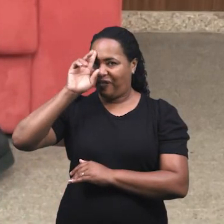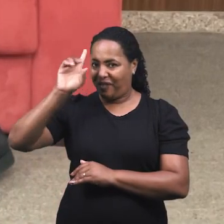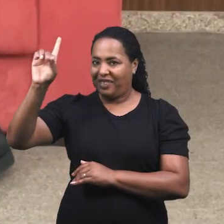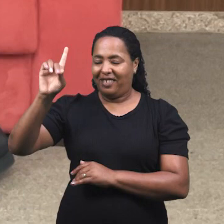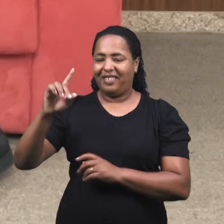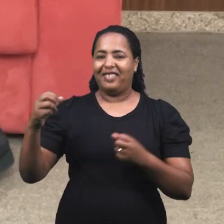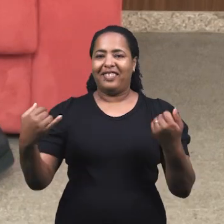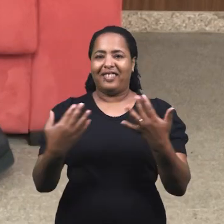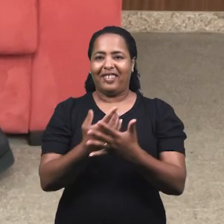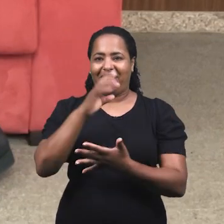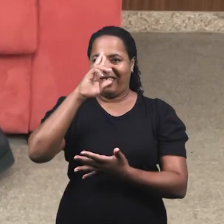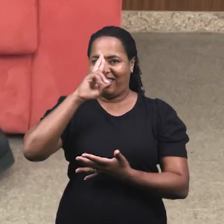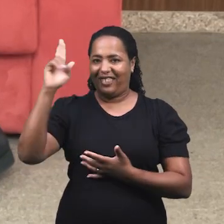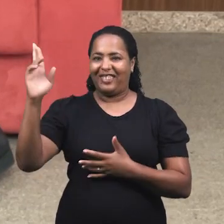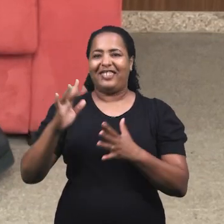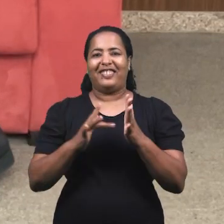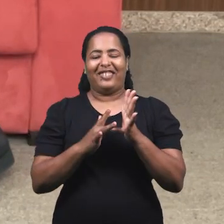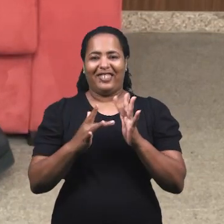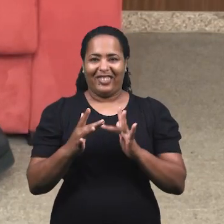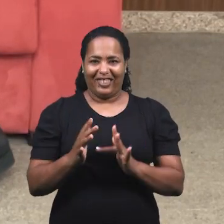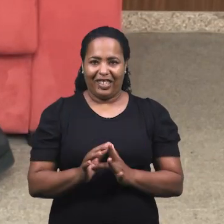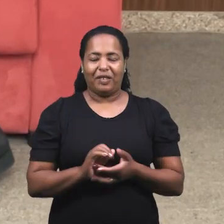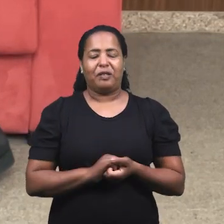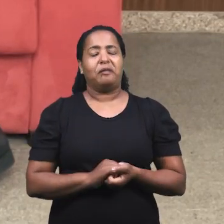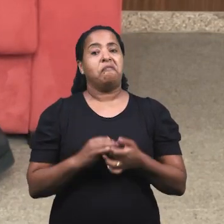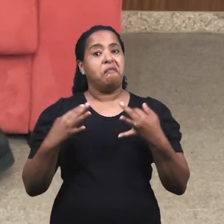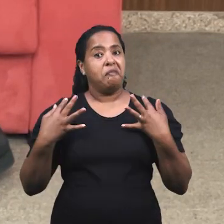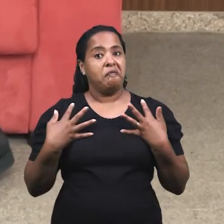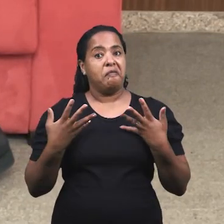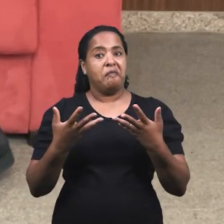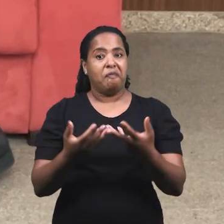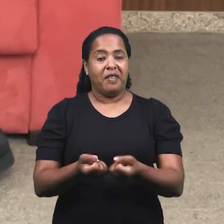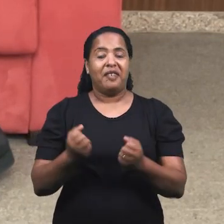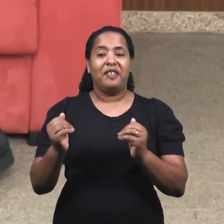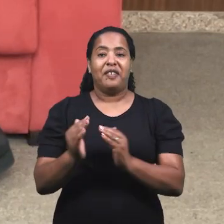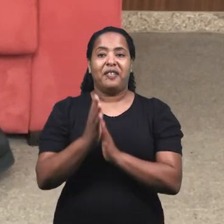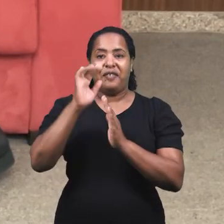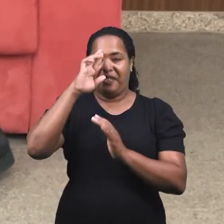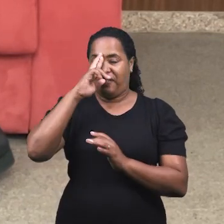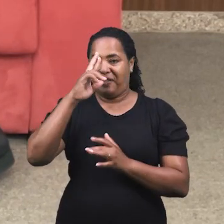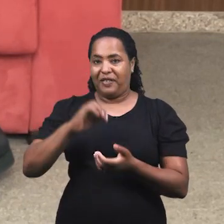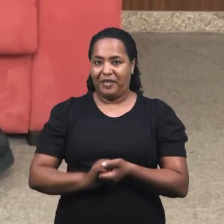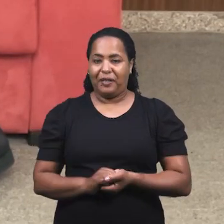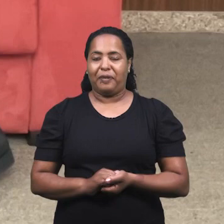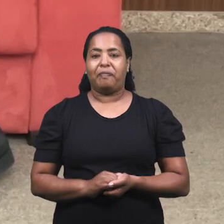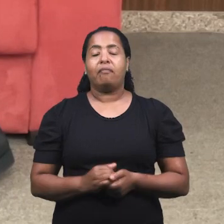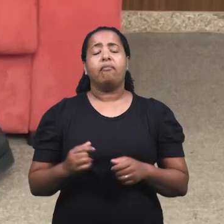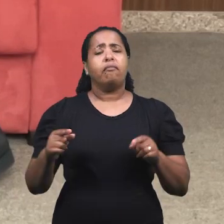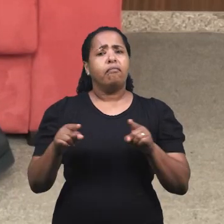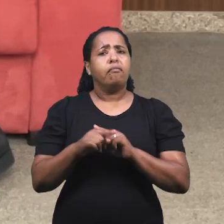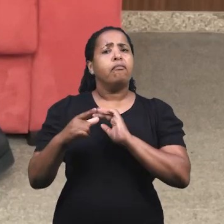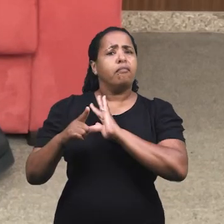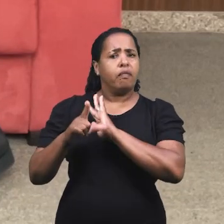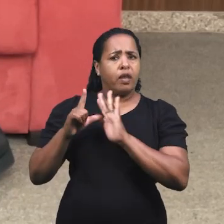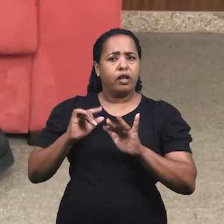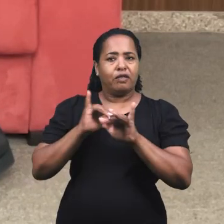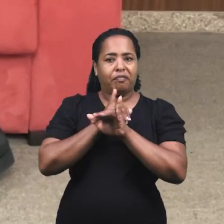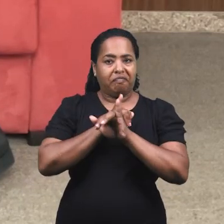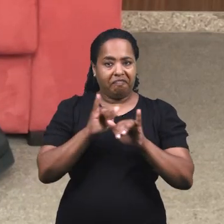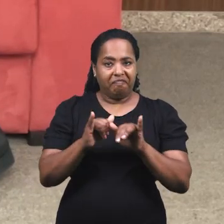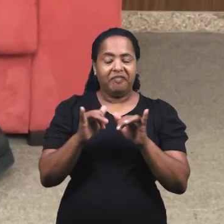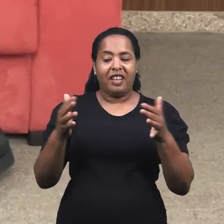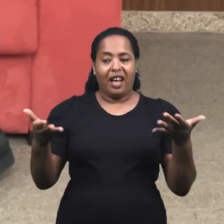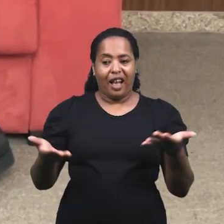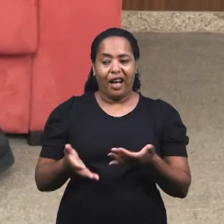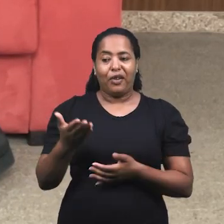Seja louvado o nome do nosso Deus, meus irmãos. Glória a Jesus. Como sempre falamos, é maravilhoso louvar ao Senhor.